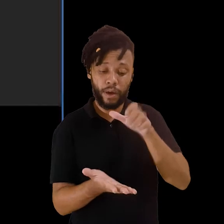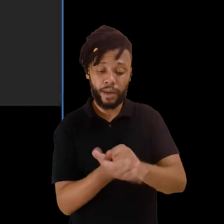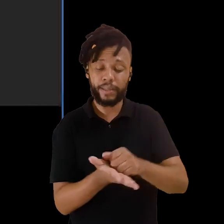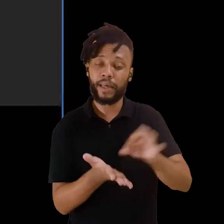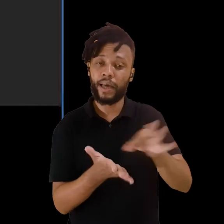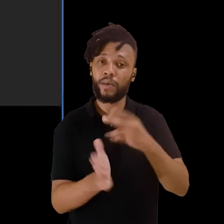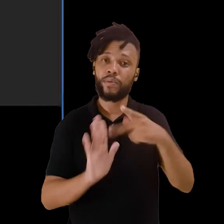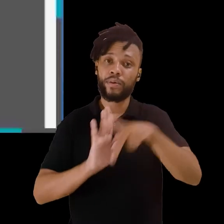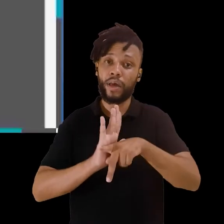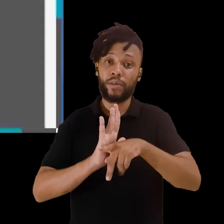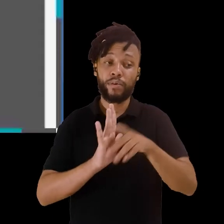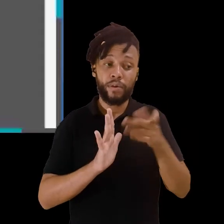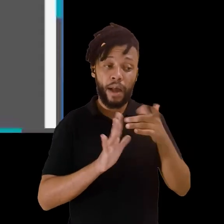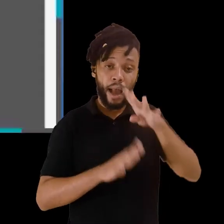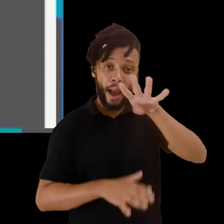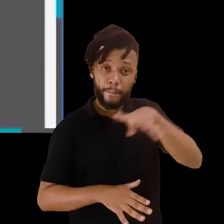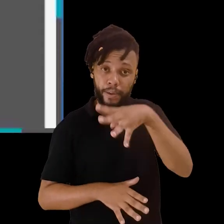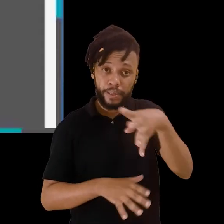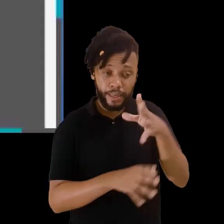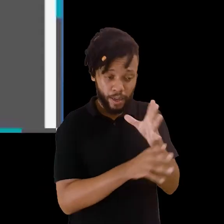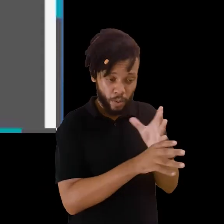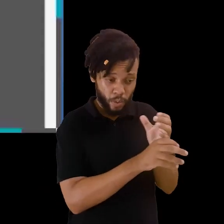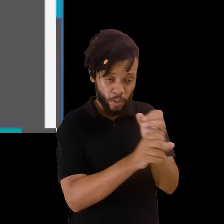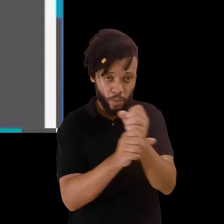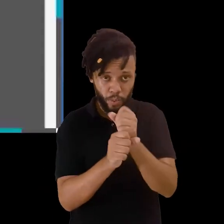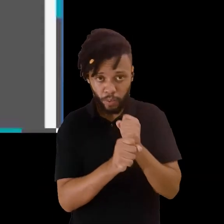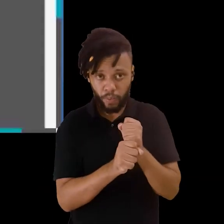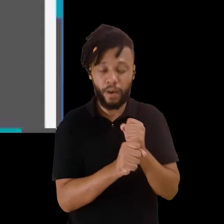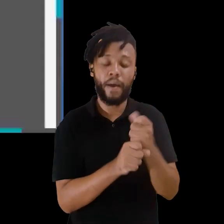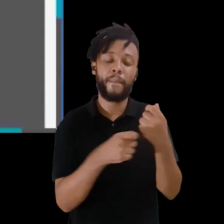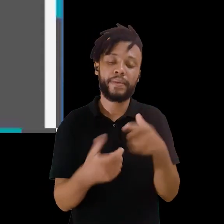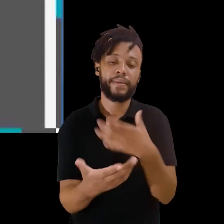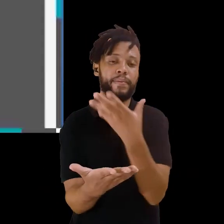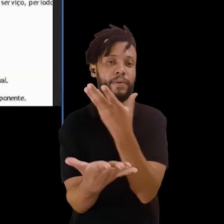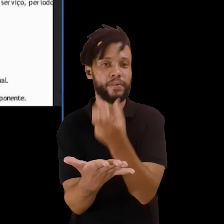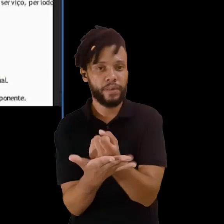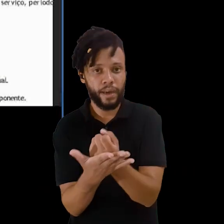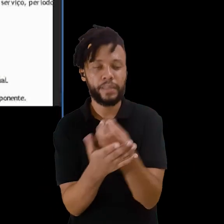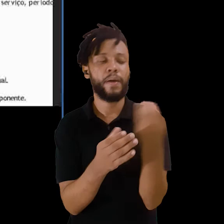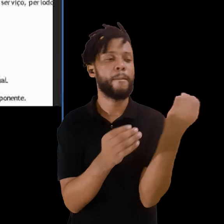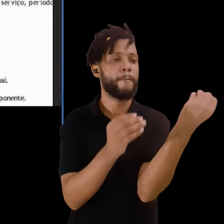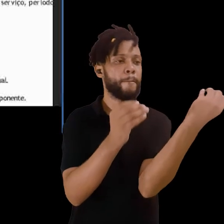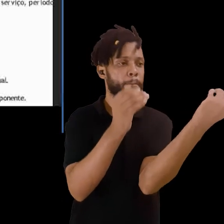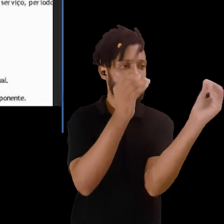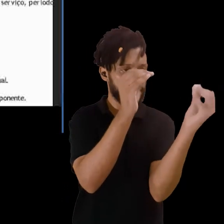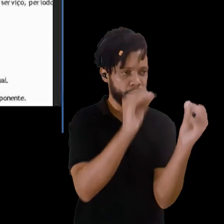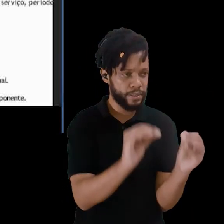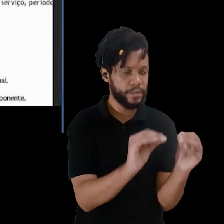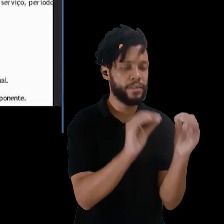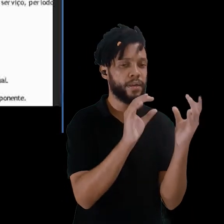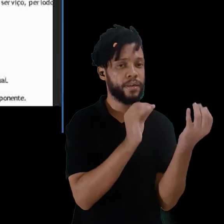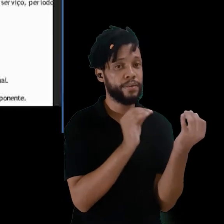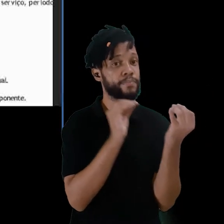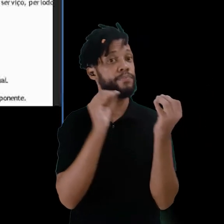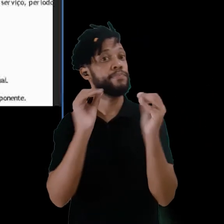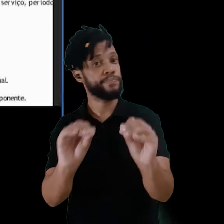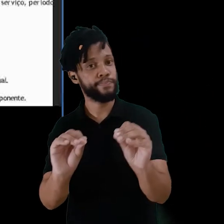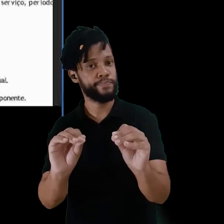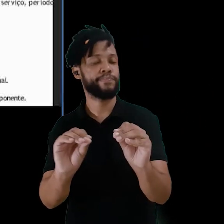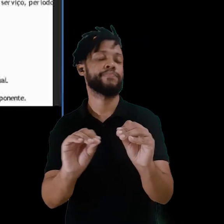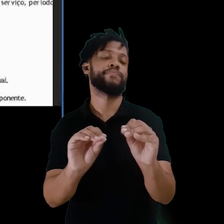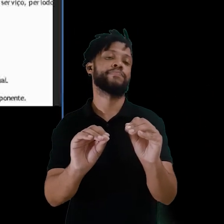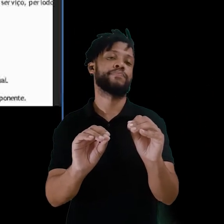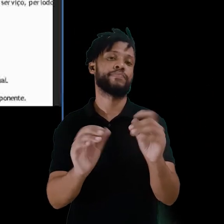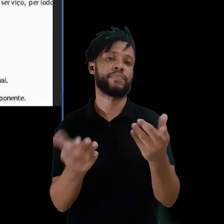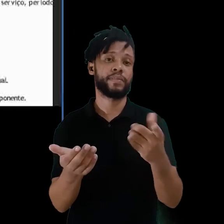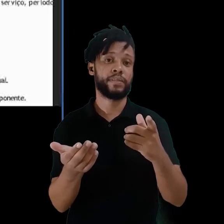planilha orçamentária, como eu falei, ela deve ser anexada, preenchida e anexada no sistema. No formulário da planilha tem as